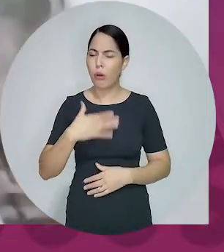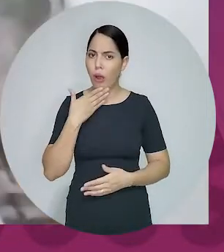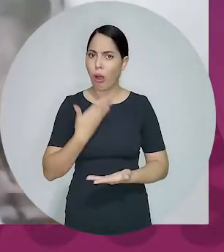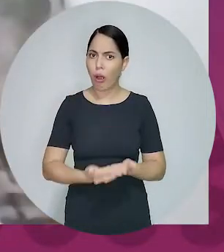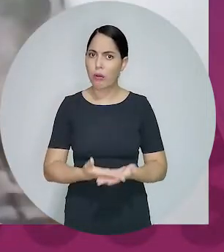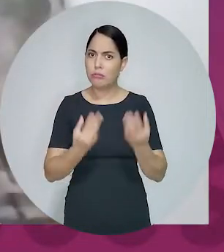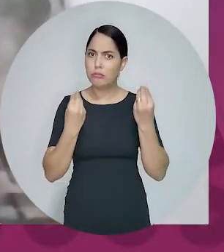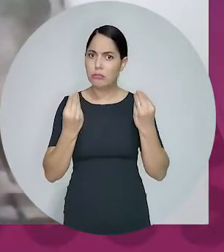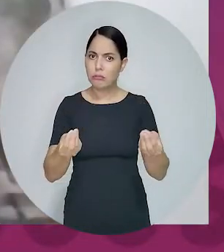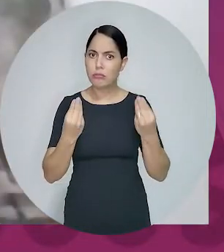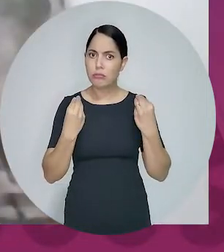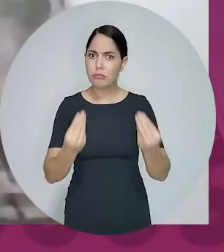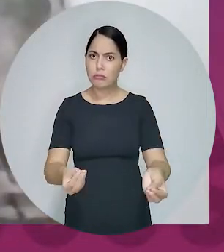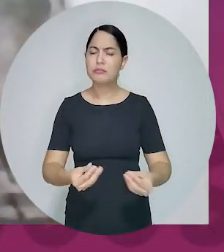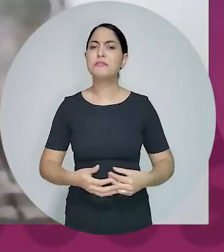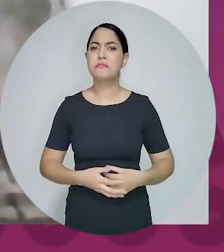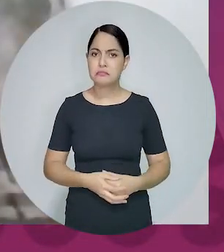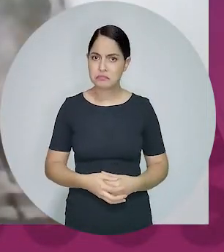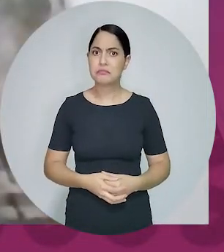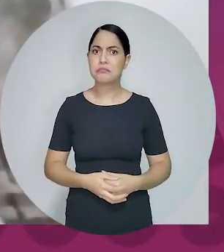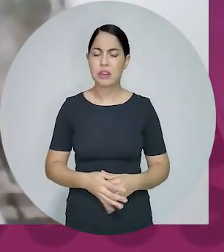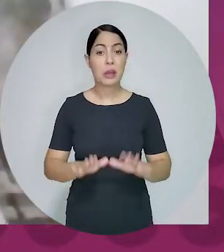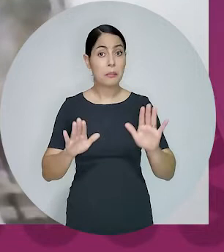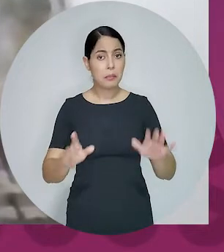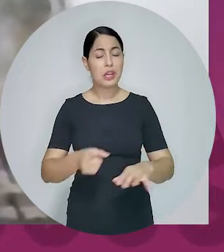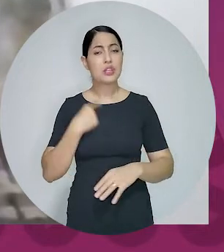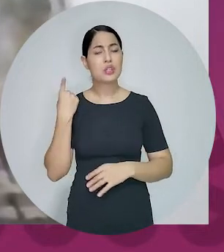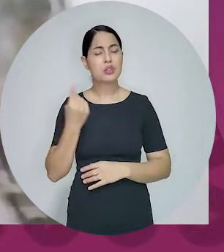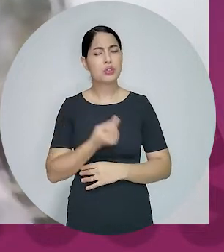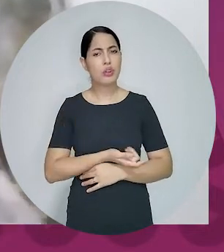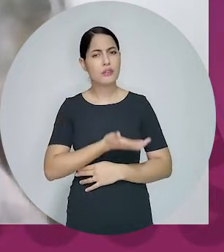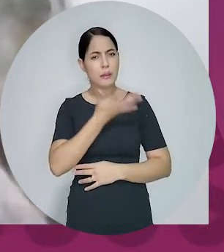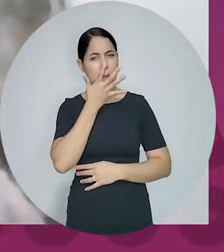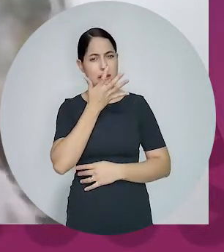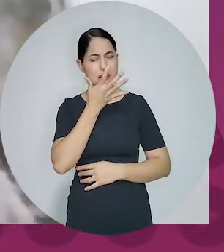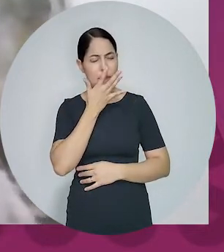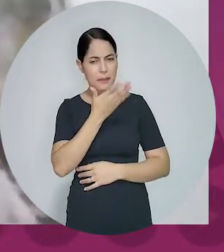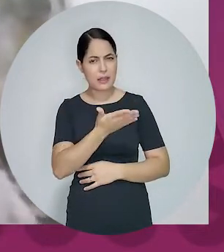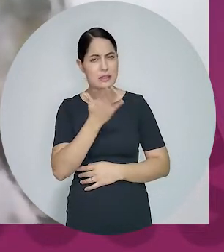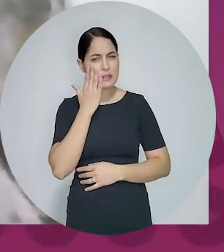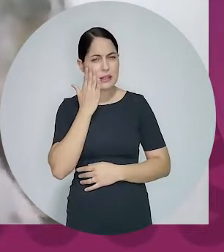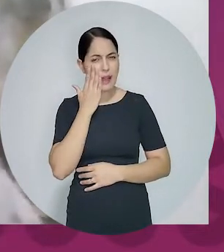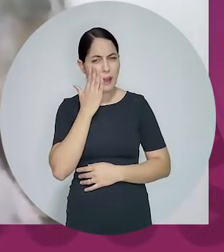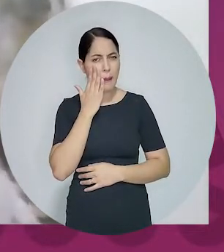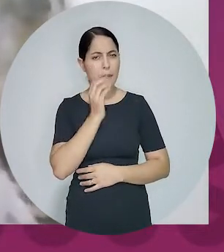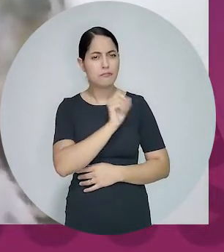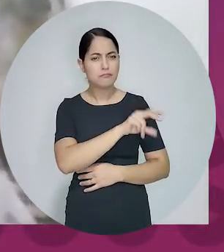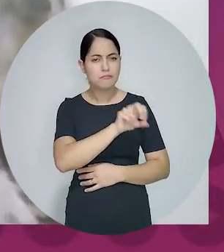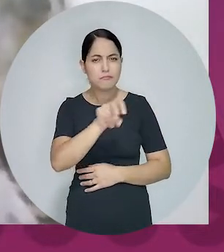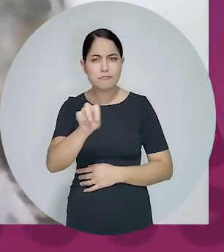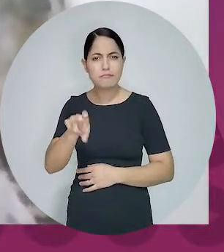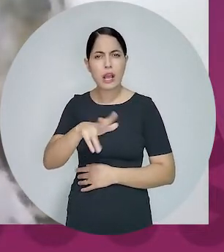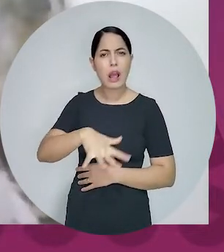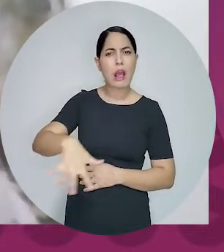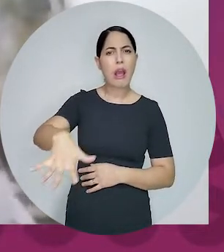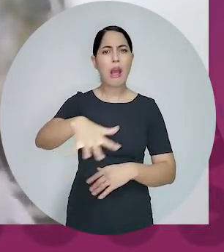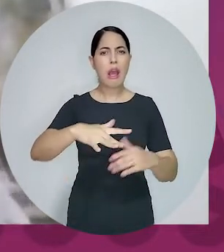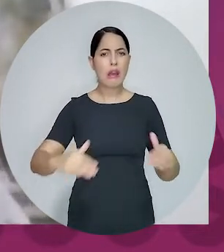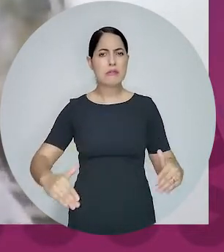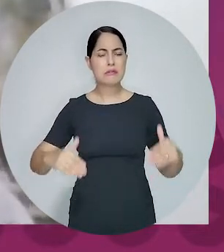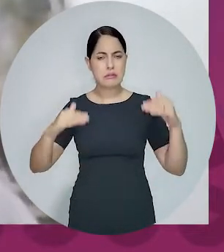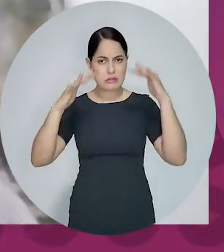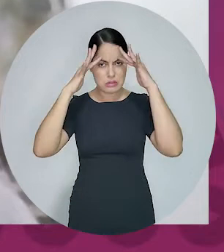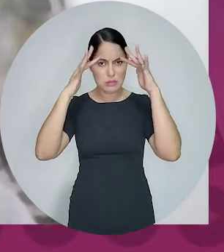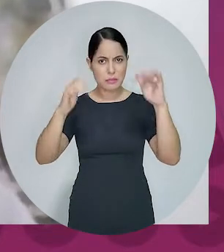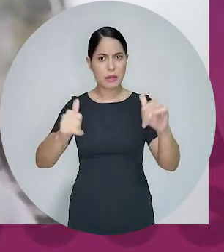e é realmente chocante. E é verdade, né? E quando nós olhamos, Sayuri, para os cargos, né, para os tribunais